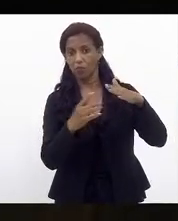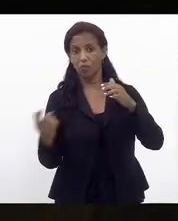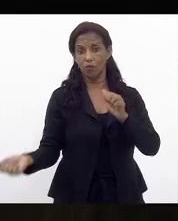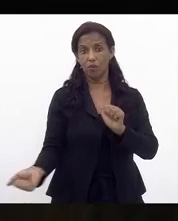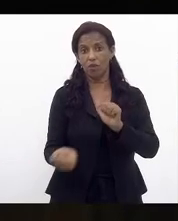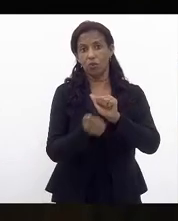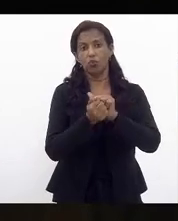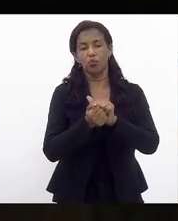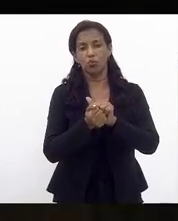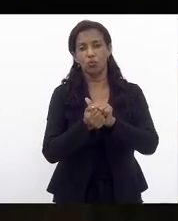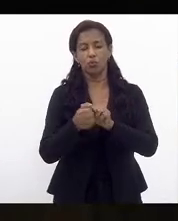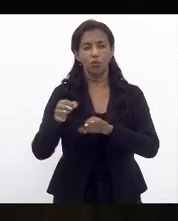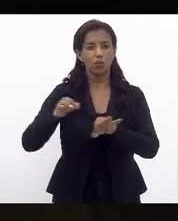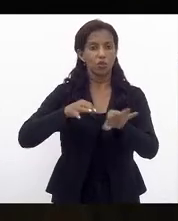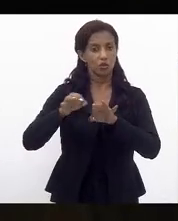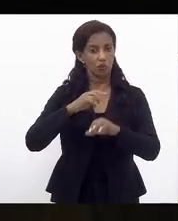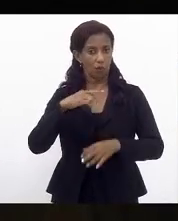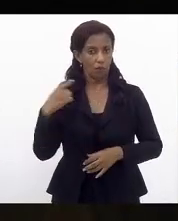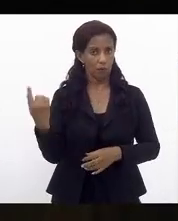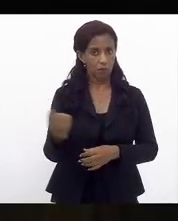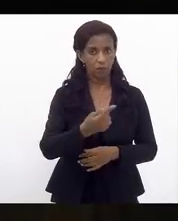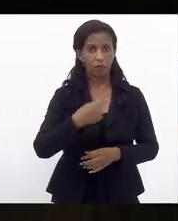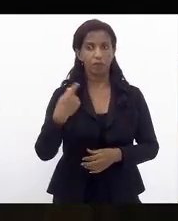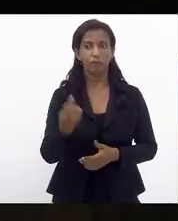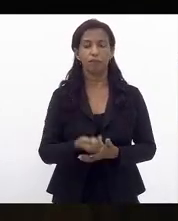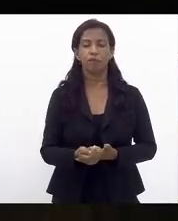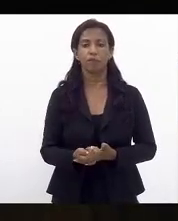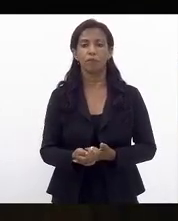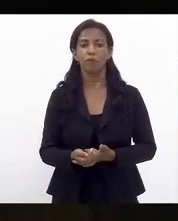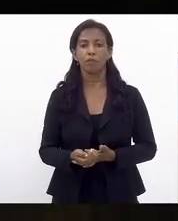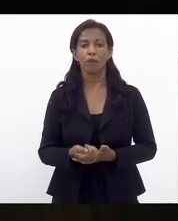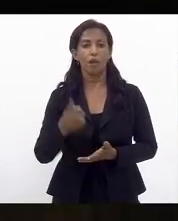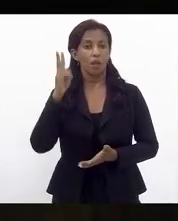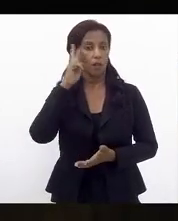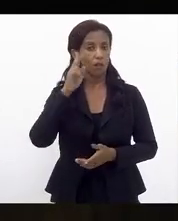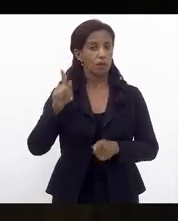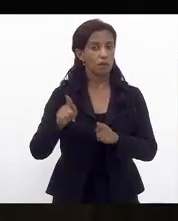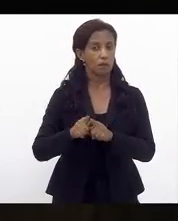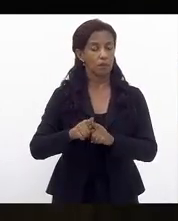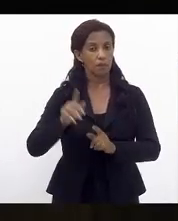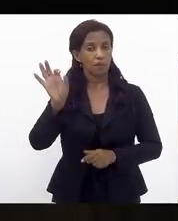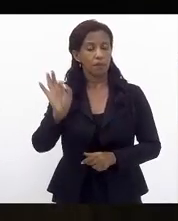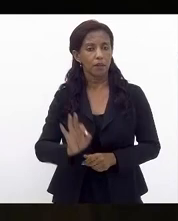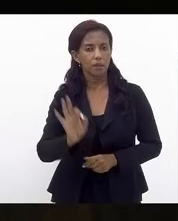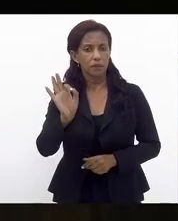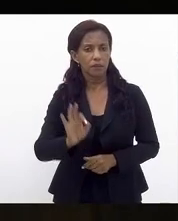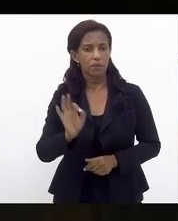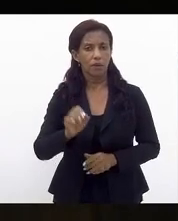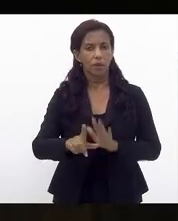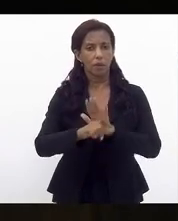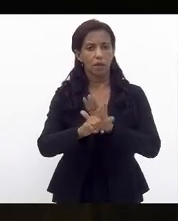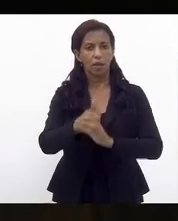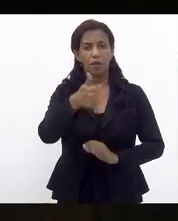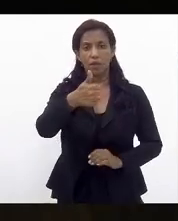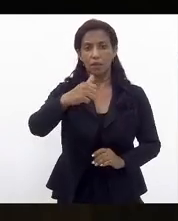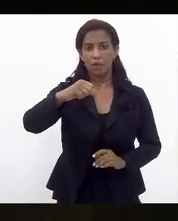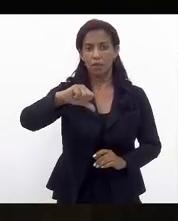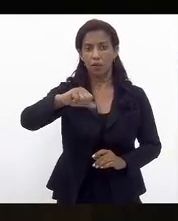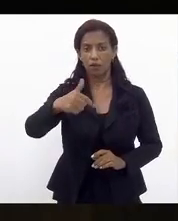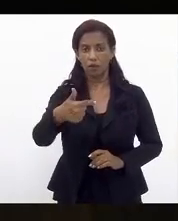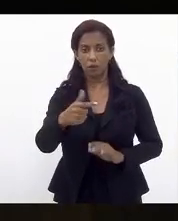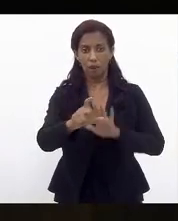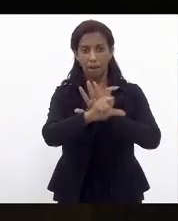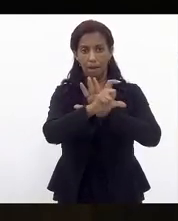conjuntamente e de forma global é ressalva os percentuais EA lei 192 tem um